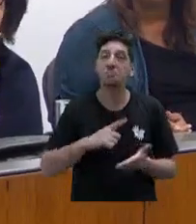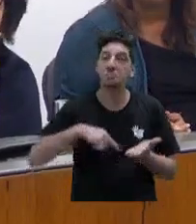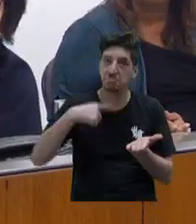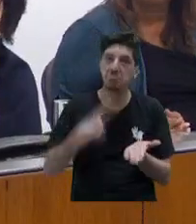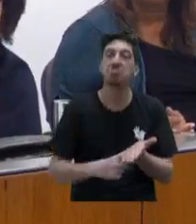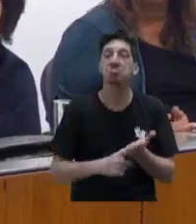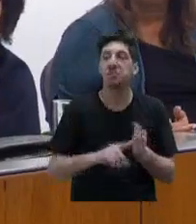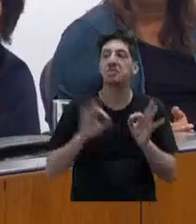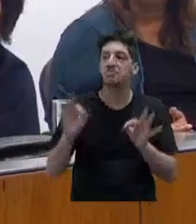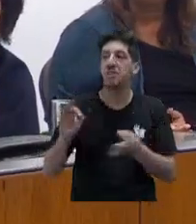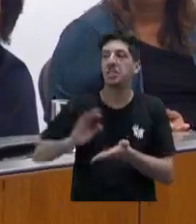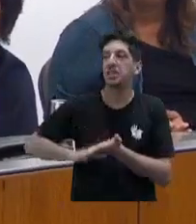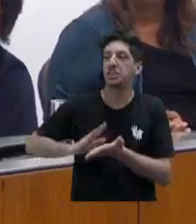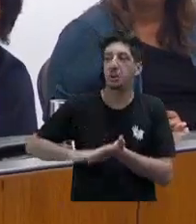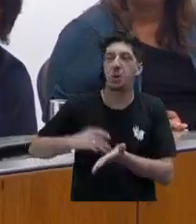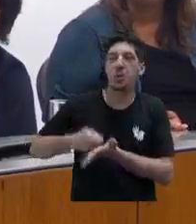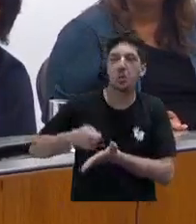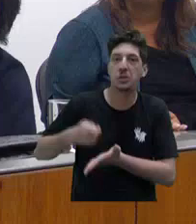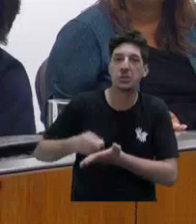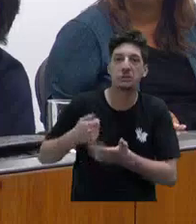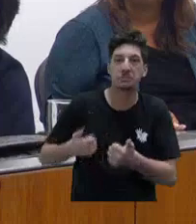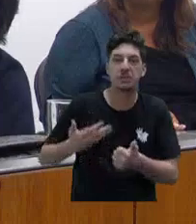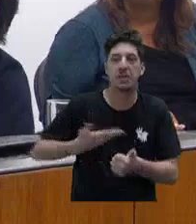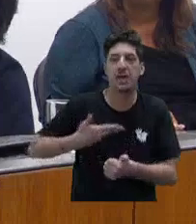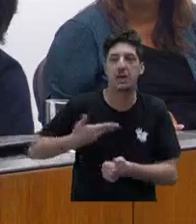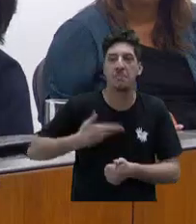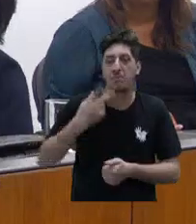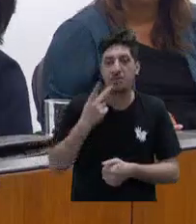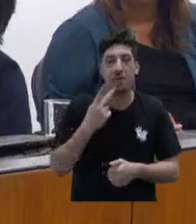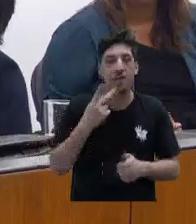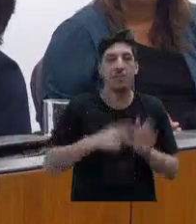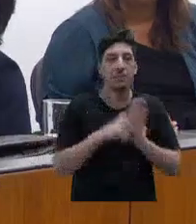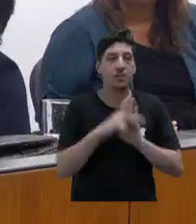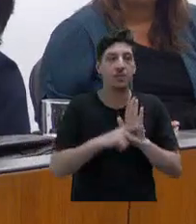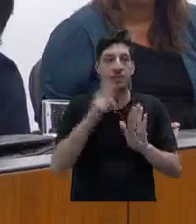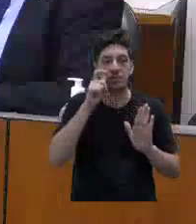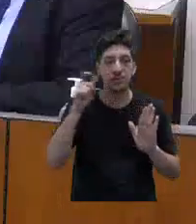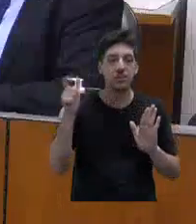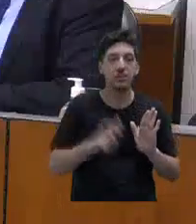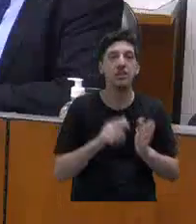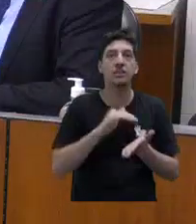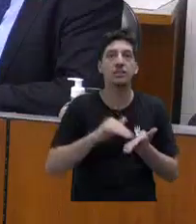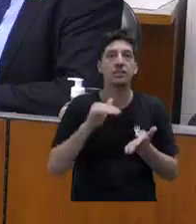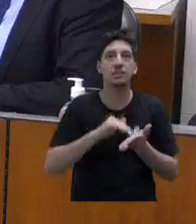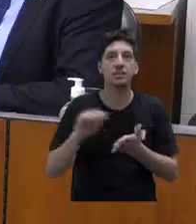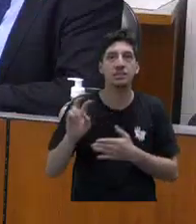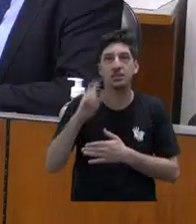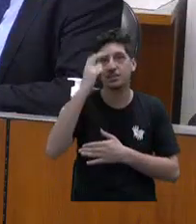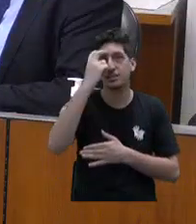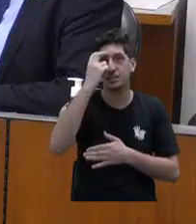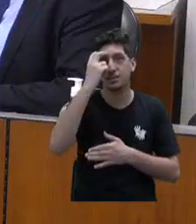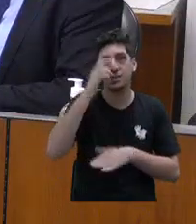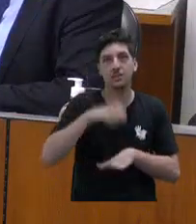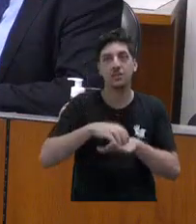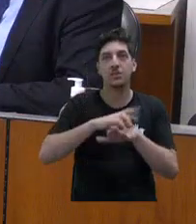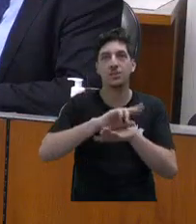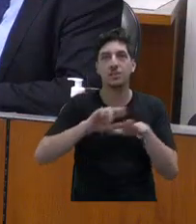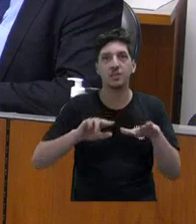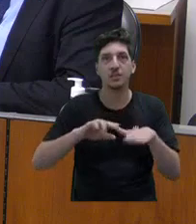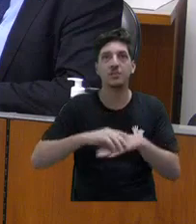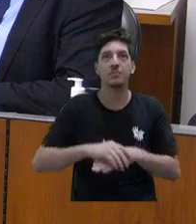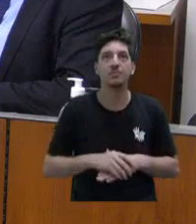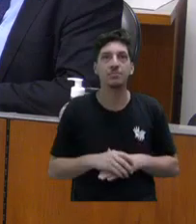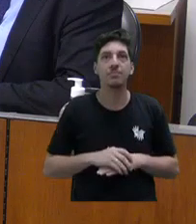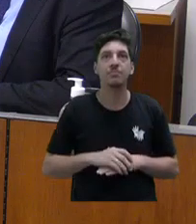dele, ele pedindo. Cara amigo, esse projeto é de muito interesse da Secretaria de Cultura e Turismo. Ele me cobrando